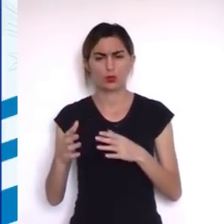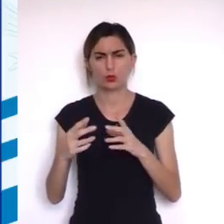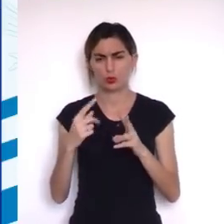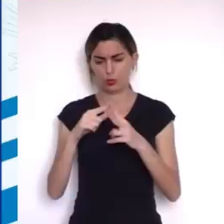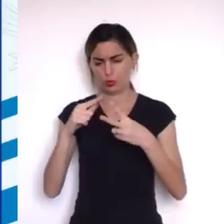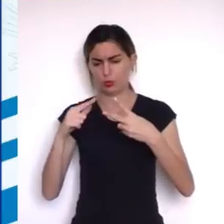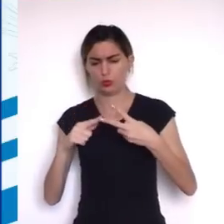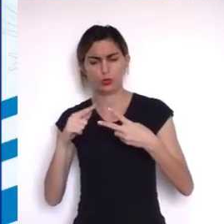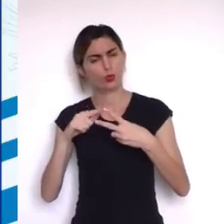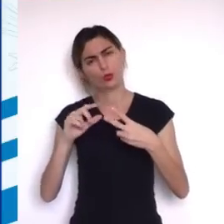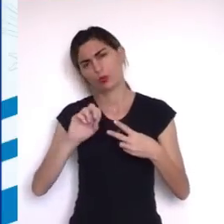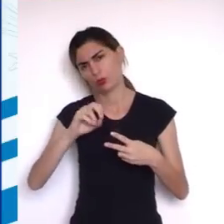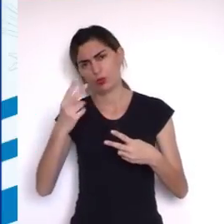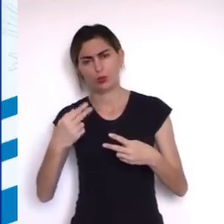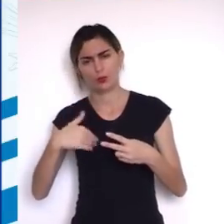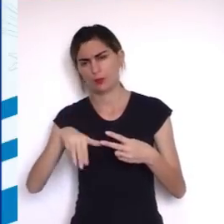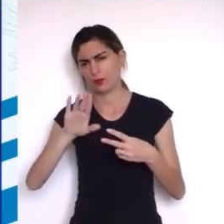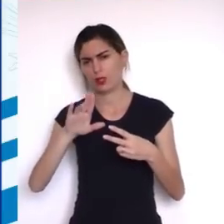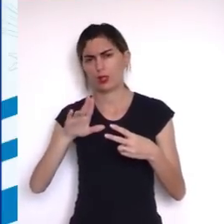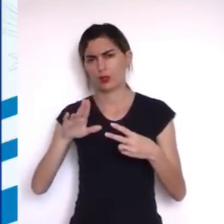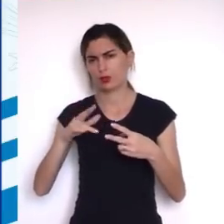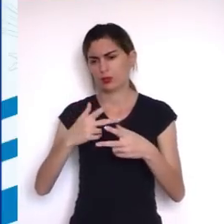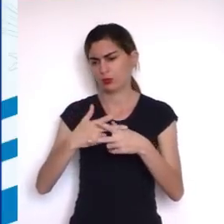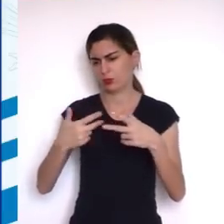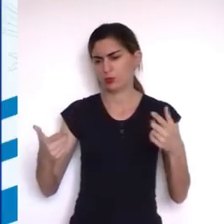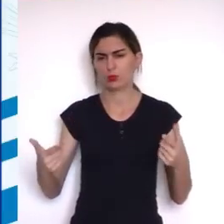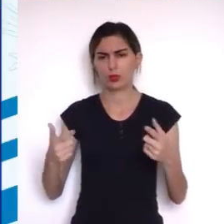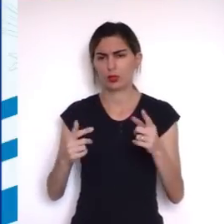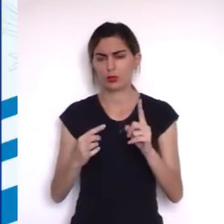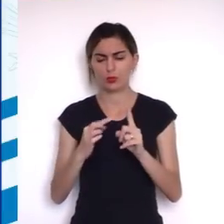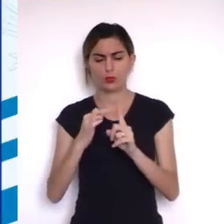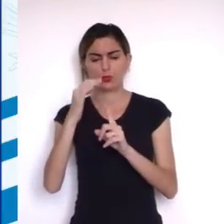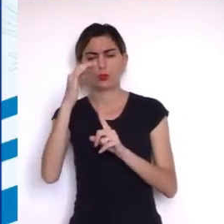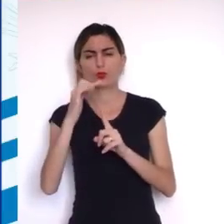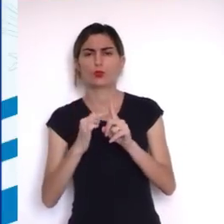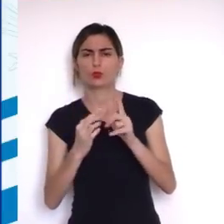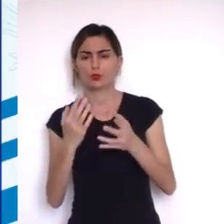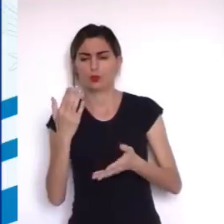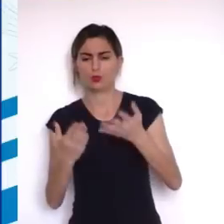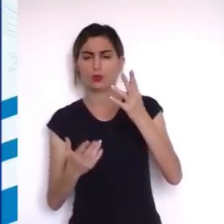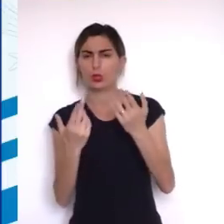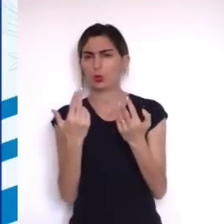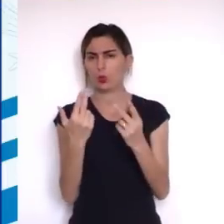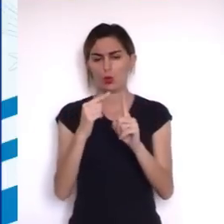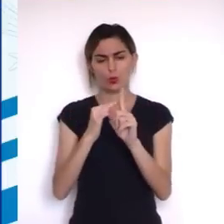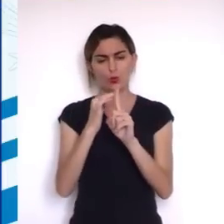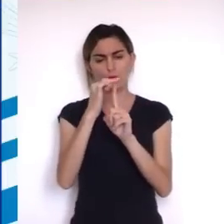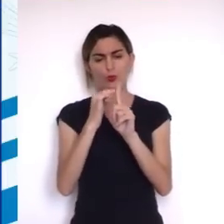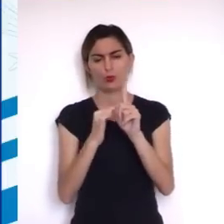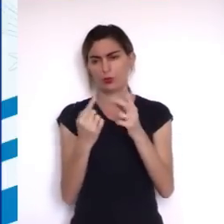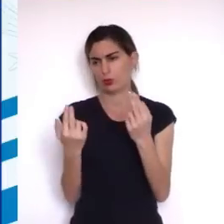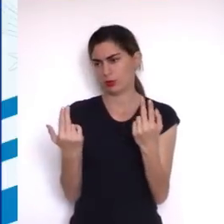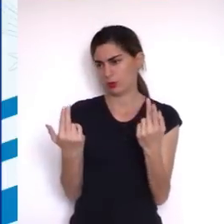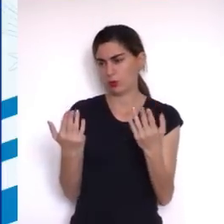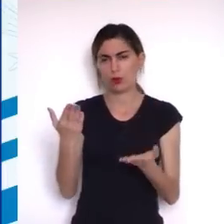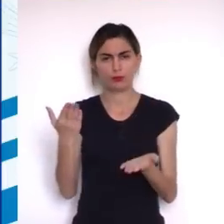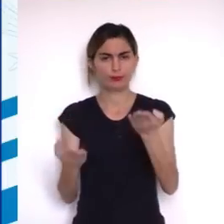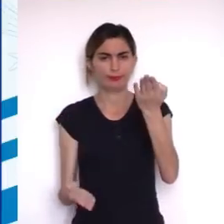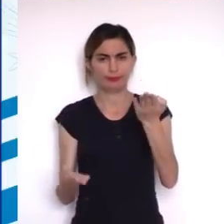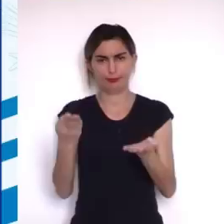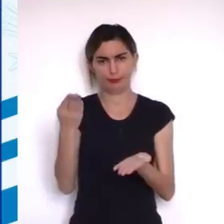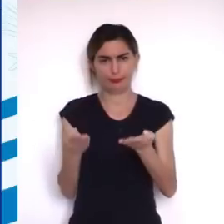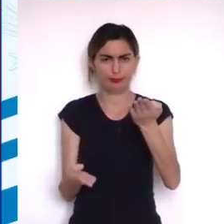quando dois ou mais corpos estão sobre temperaturas iguais, ou seja,